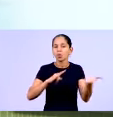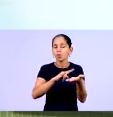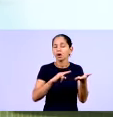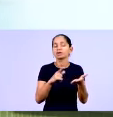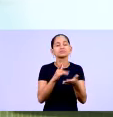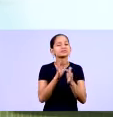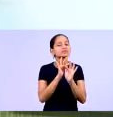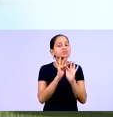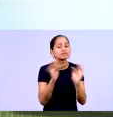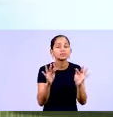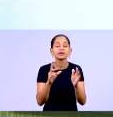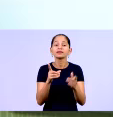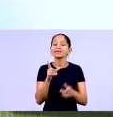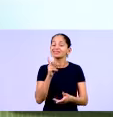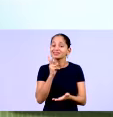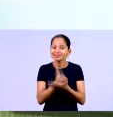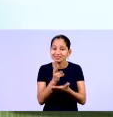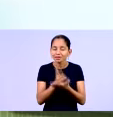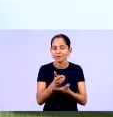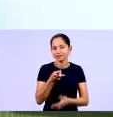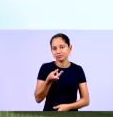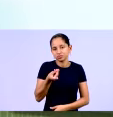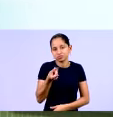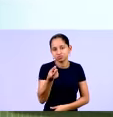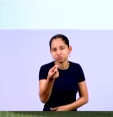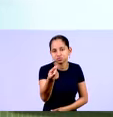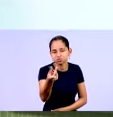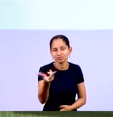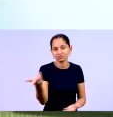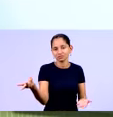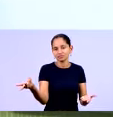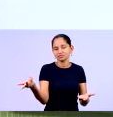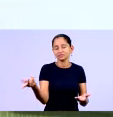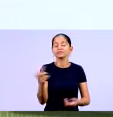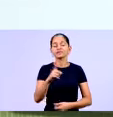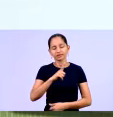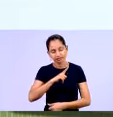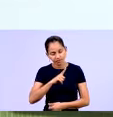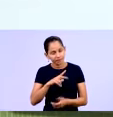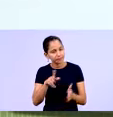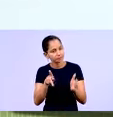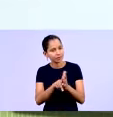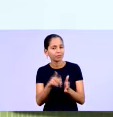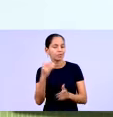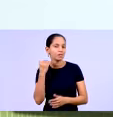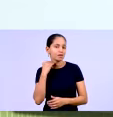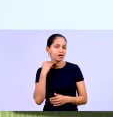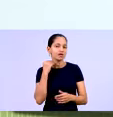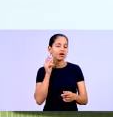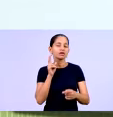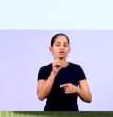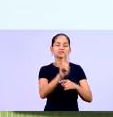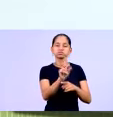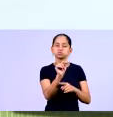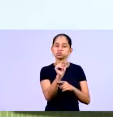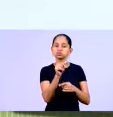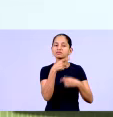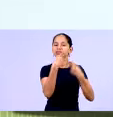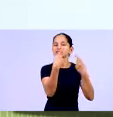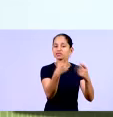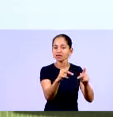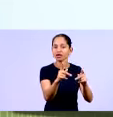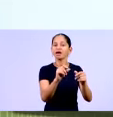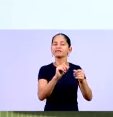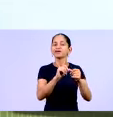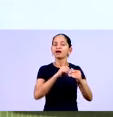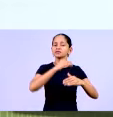possa se manter viva no mercado. E com isso, ela tem linhas especiais e ela pega com taxa de juros menor e